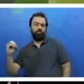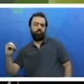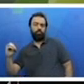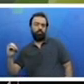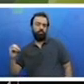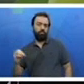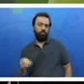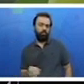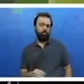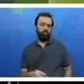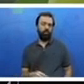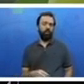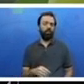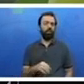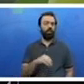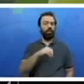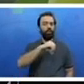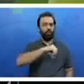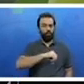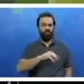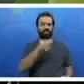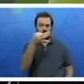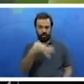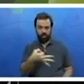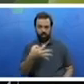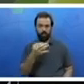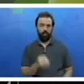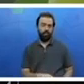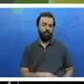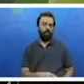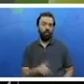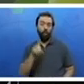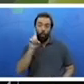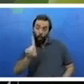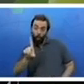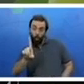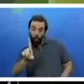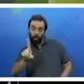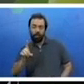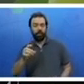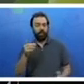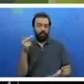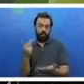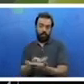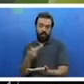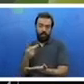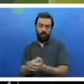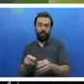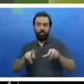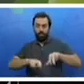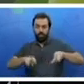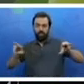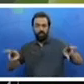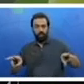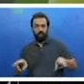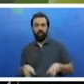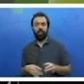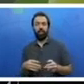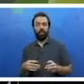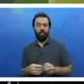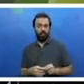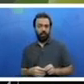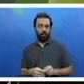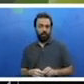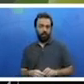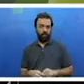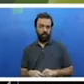Em 9 deles, dava o mesmo resultado. Em apenas um deles dá diferente. E dá